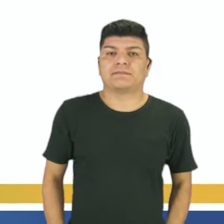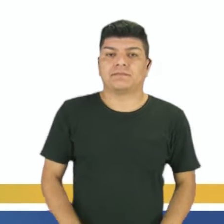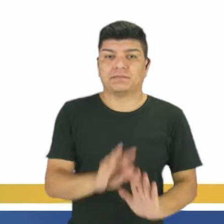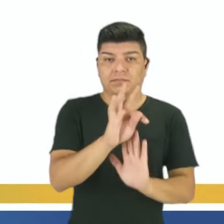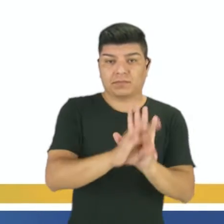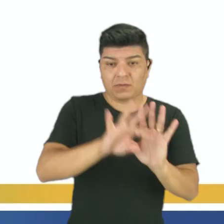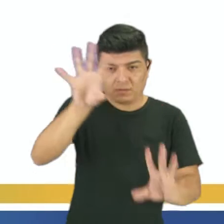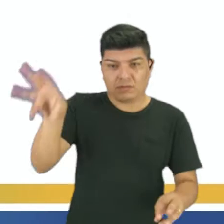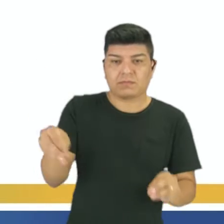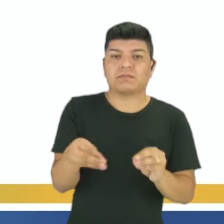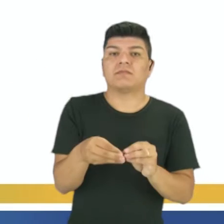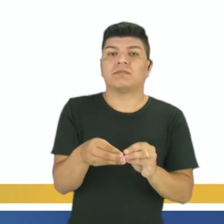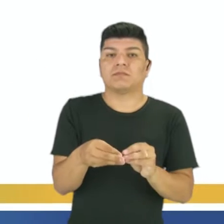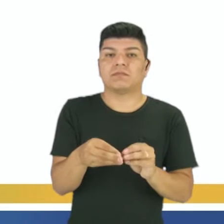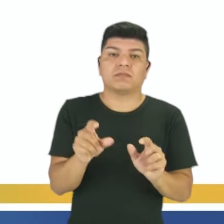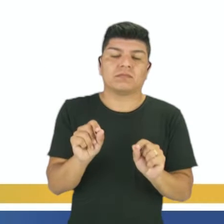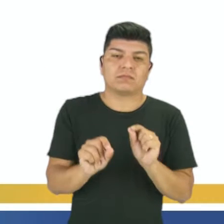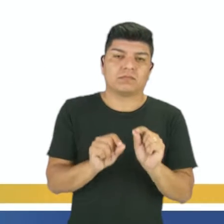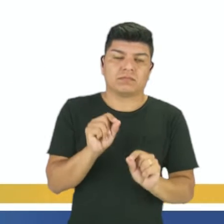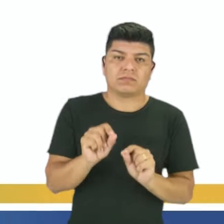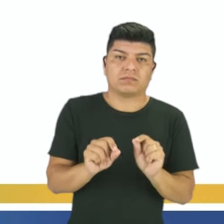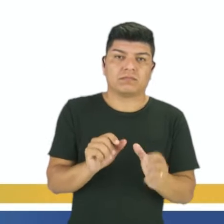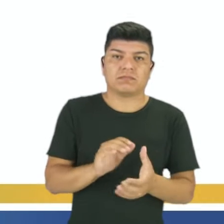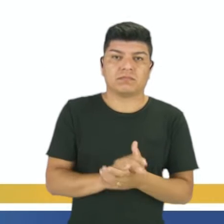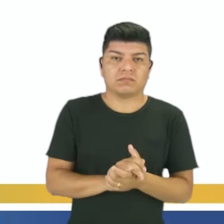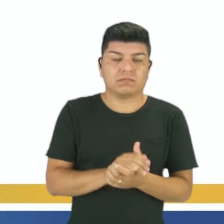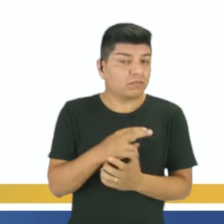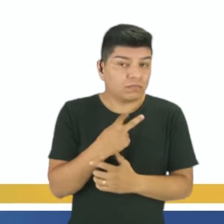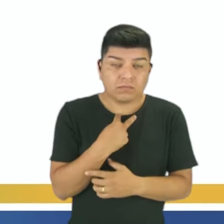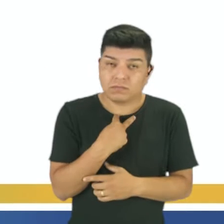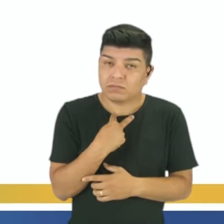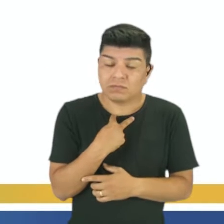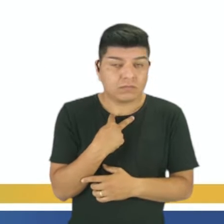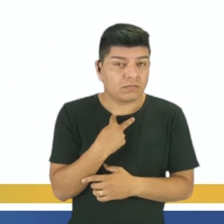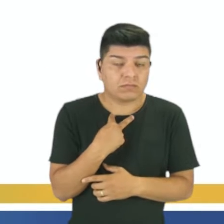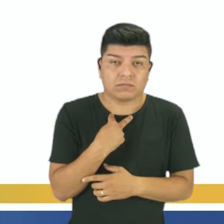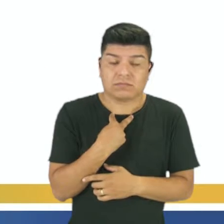texto curto, você não pode